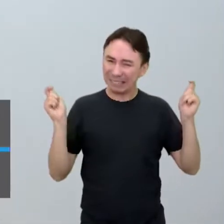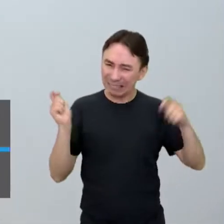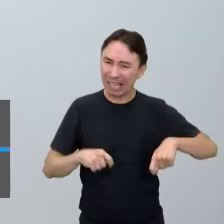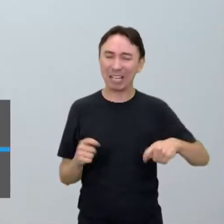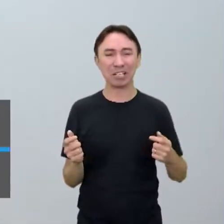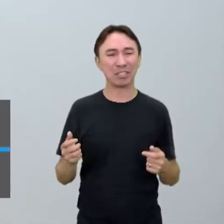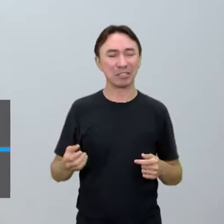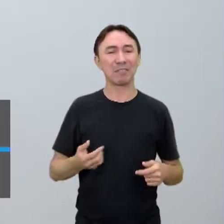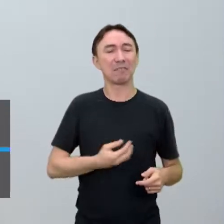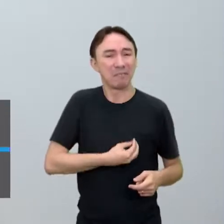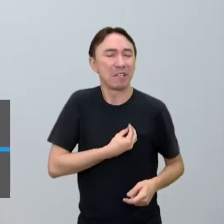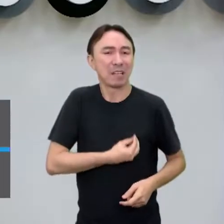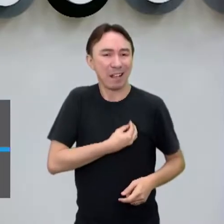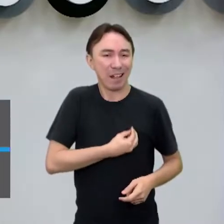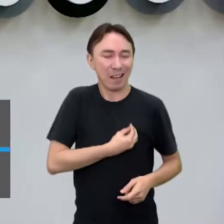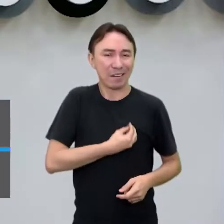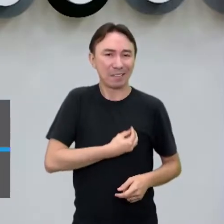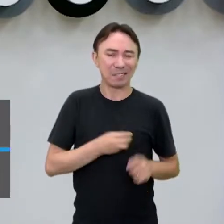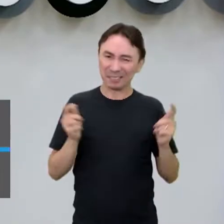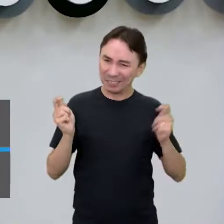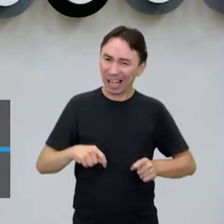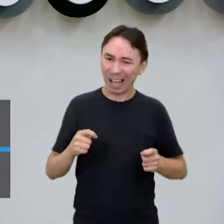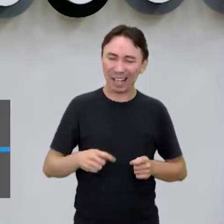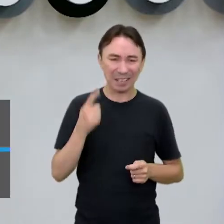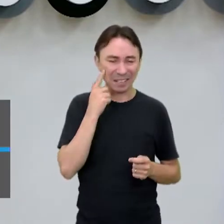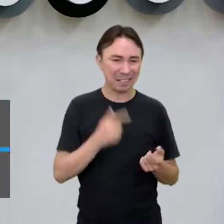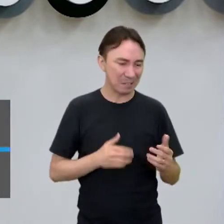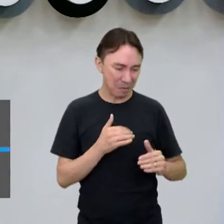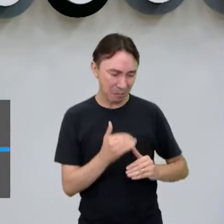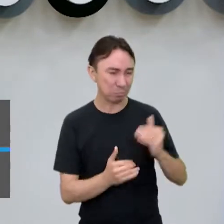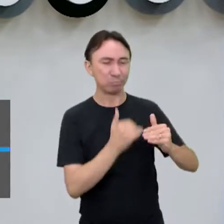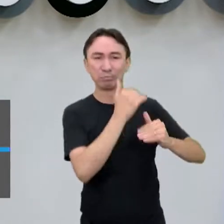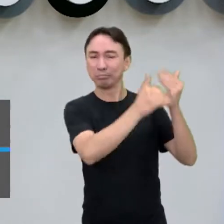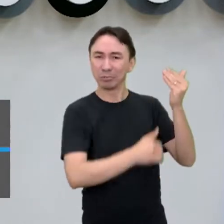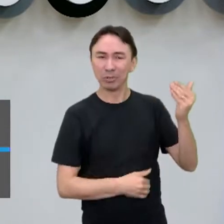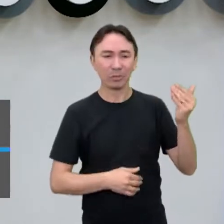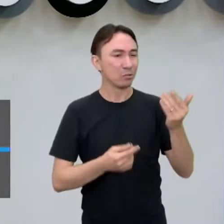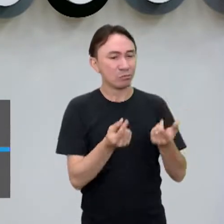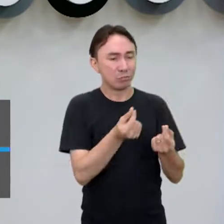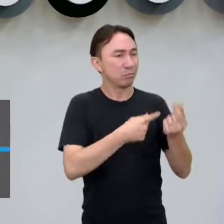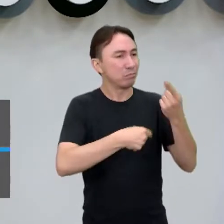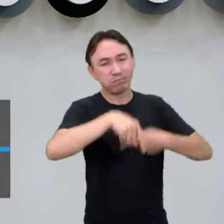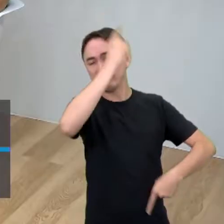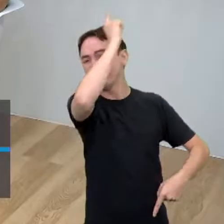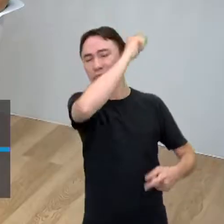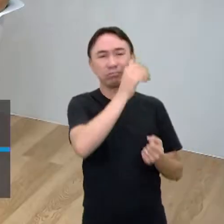Ela consegue mudar de classe social? Ela consegue um emprego, trabalhar,